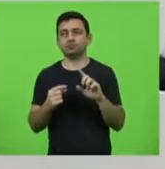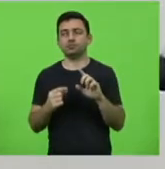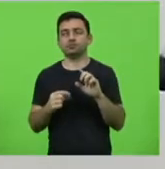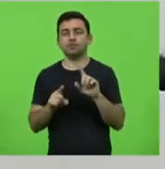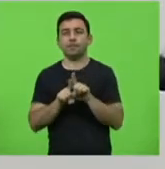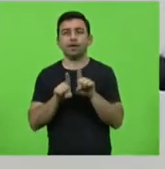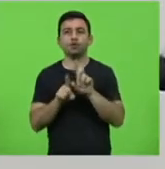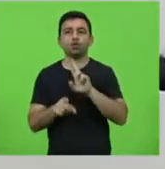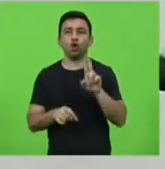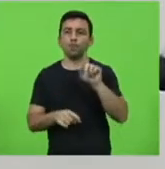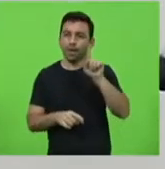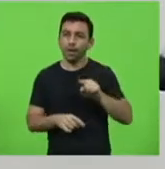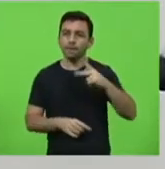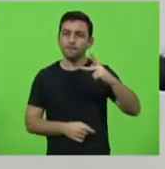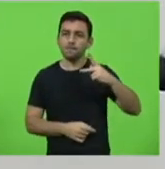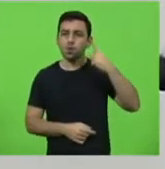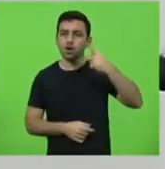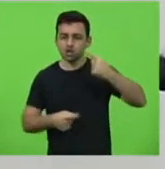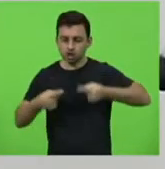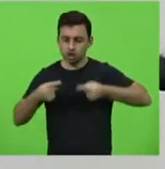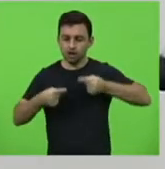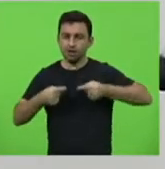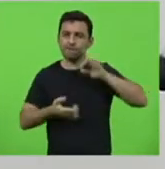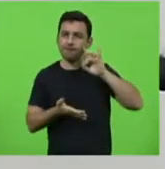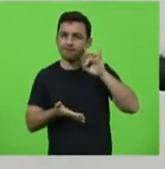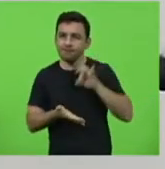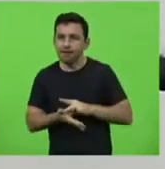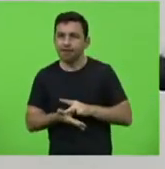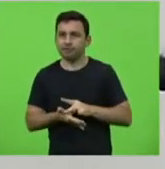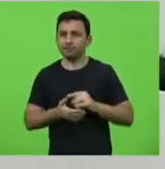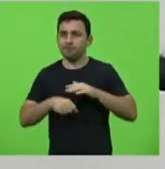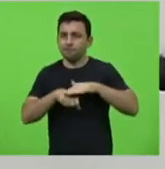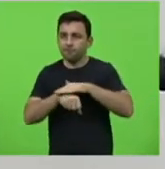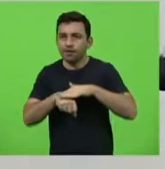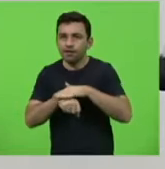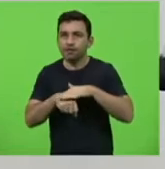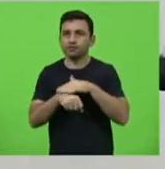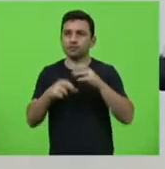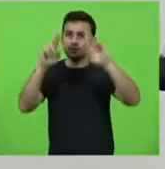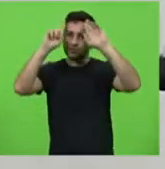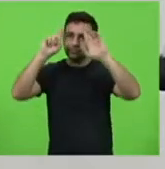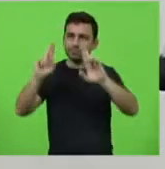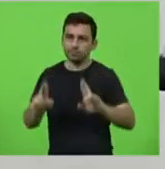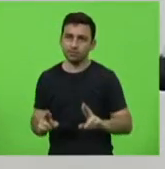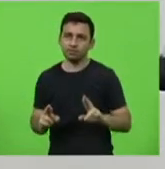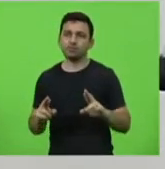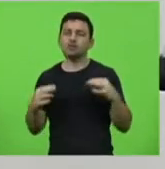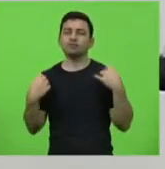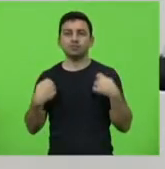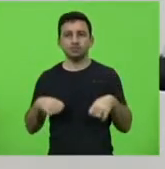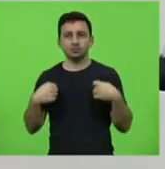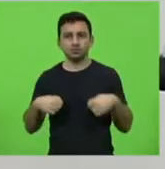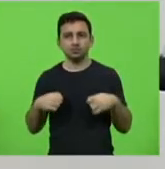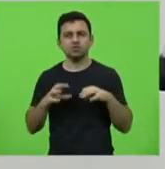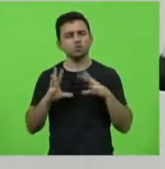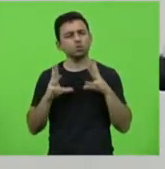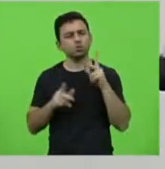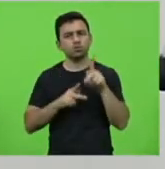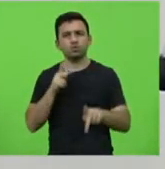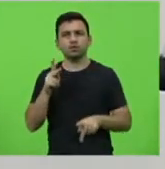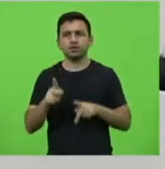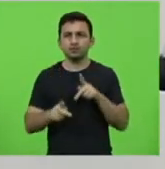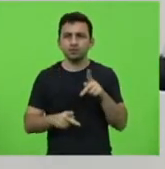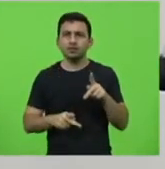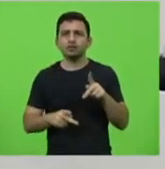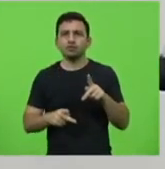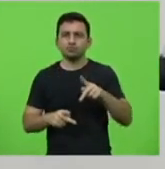chama-se de política, a política verdadeira, a política de conversa, de respeito, que deve haver entre os povos e entre nós